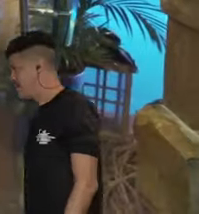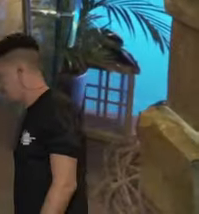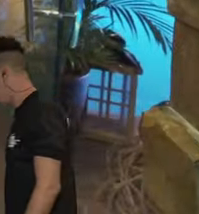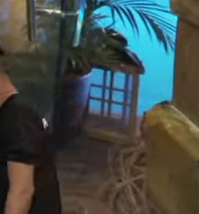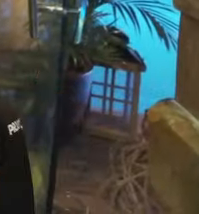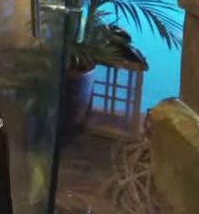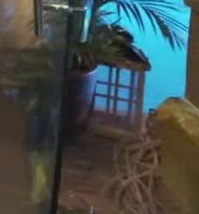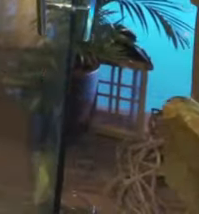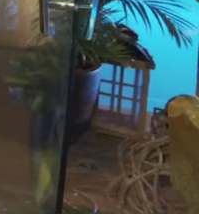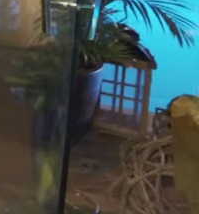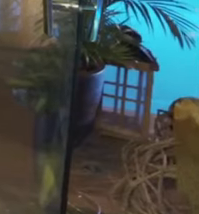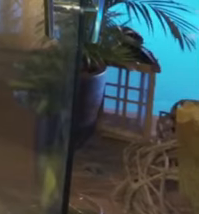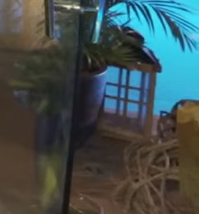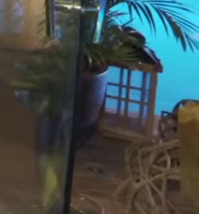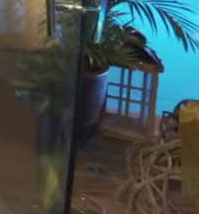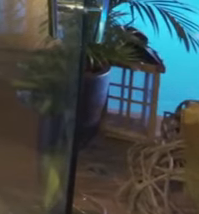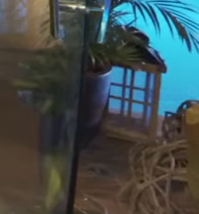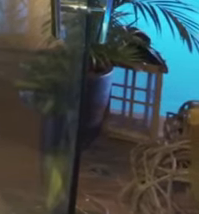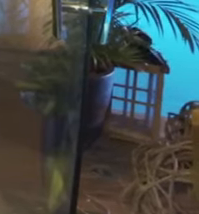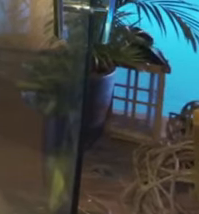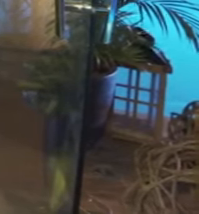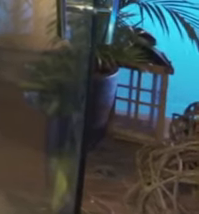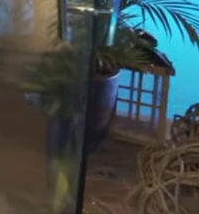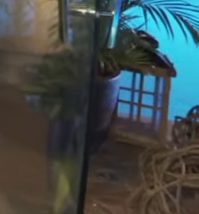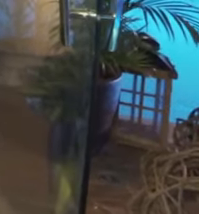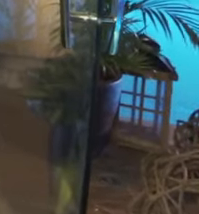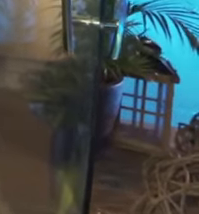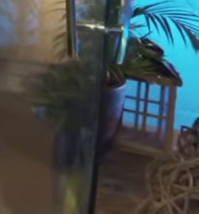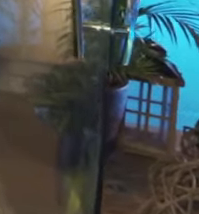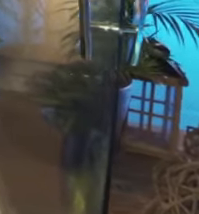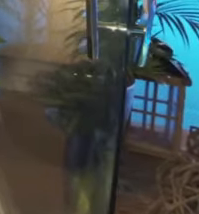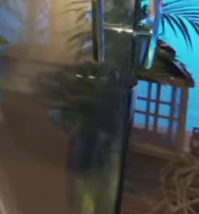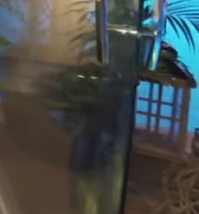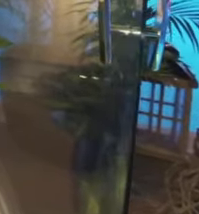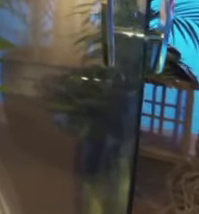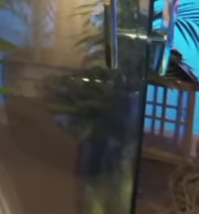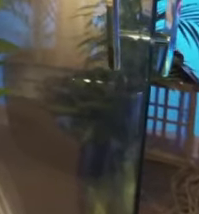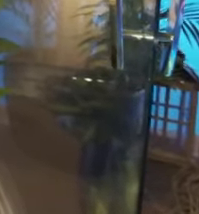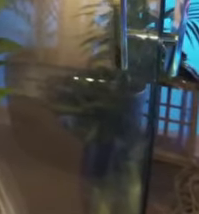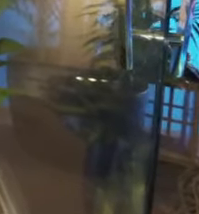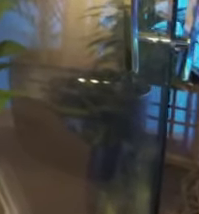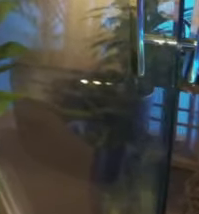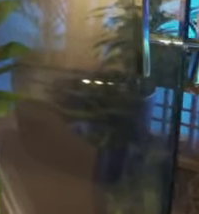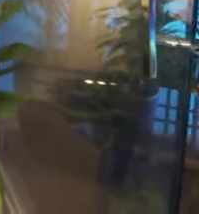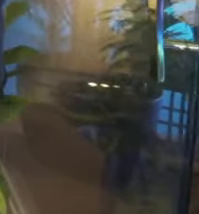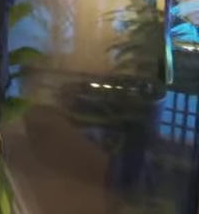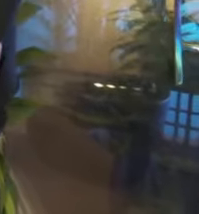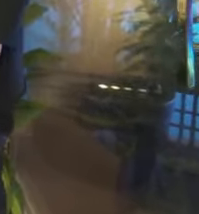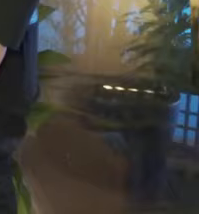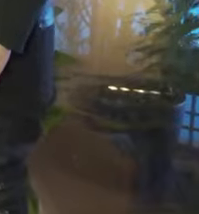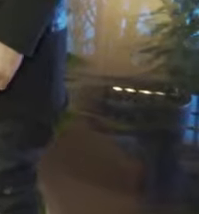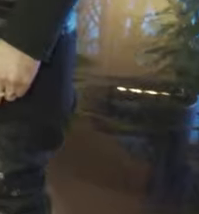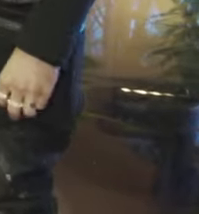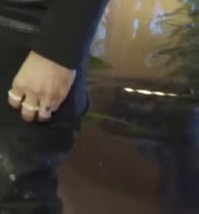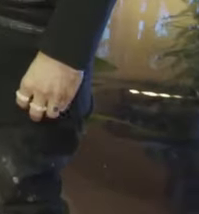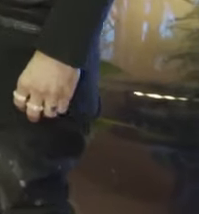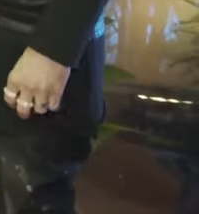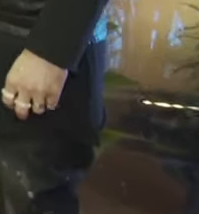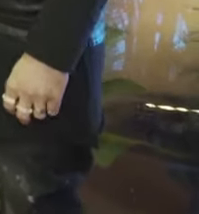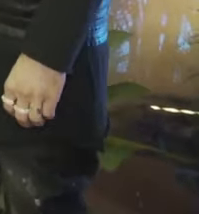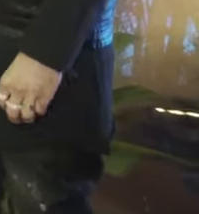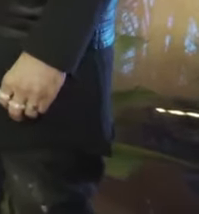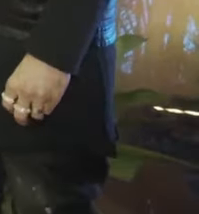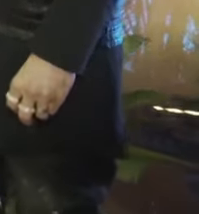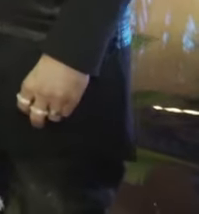aí. Não sou otário, bora? Bora. Então vamos aqui, ó. Me Trair as perdas, calcular os